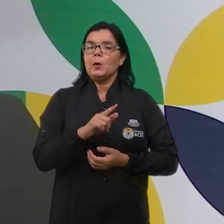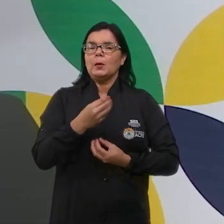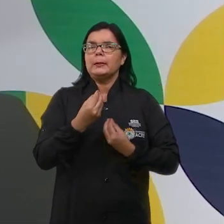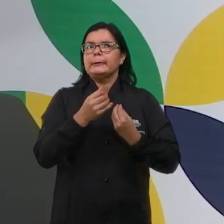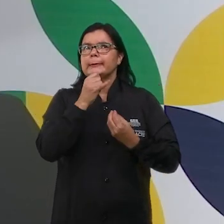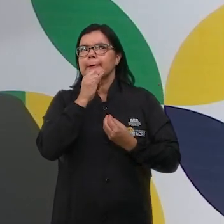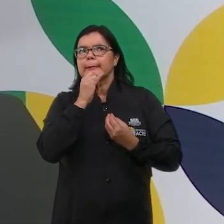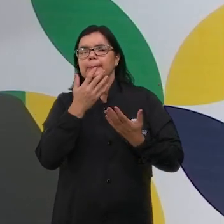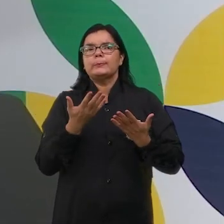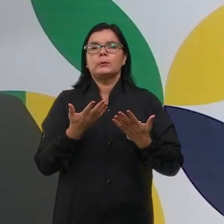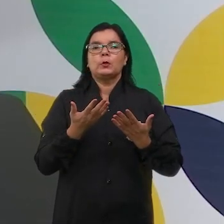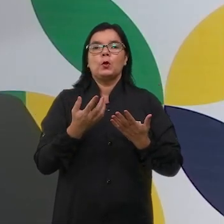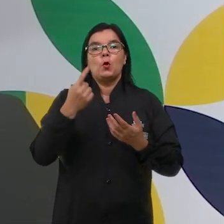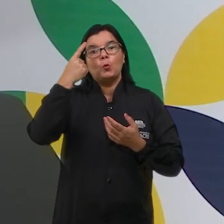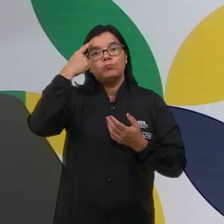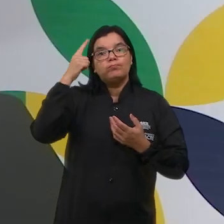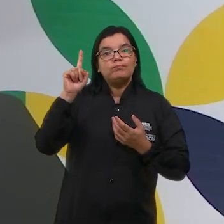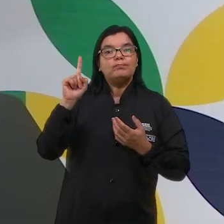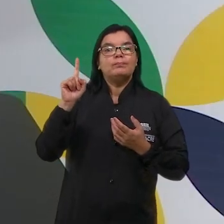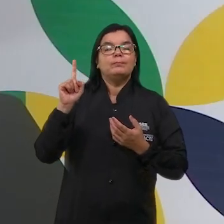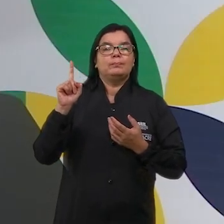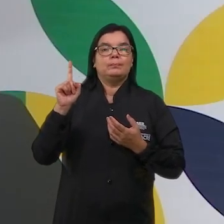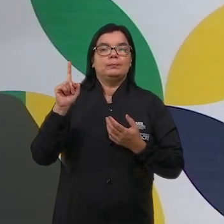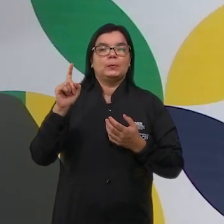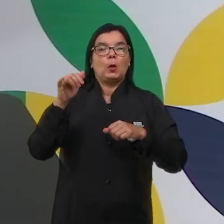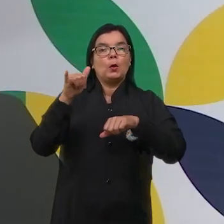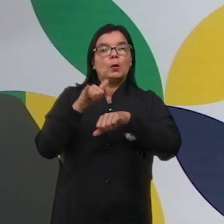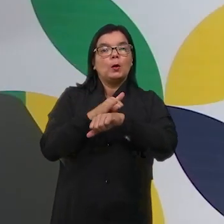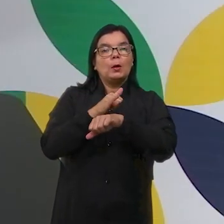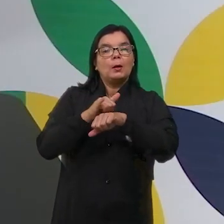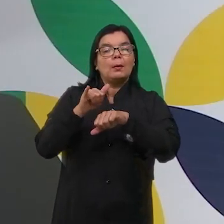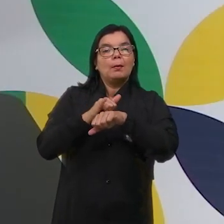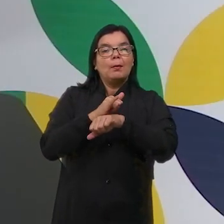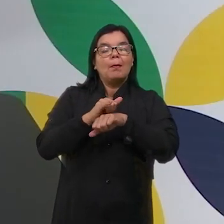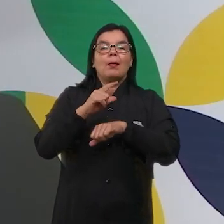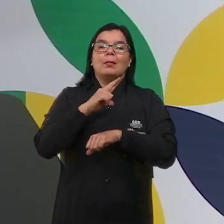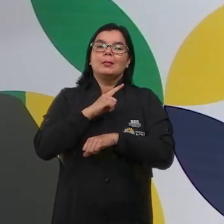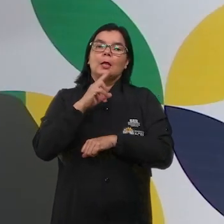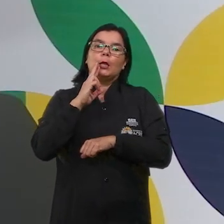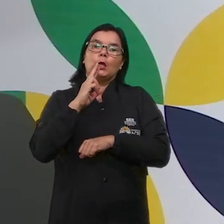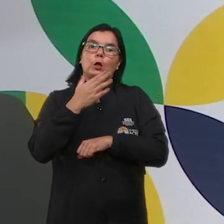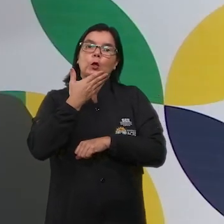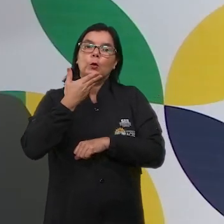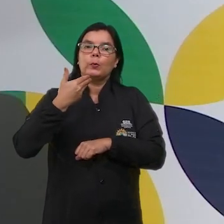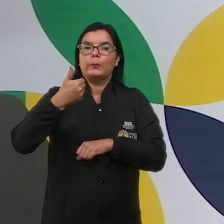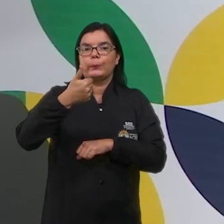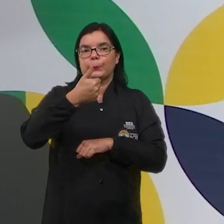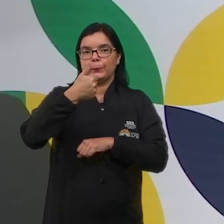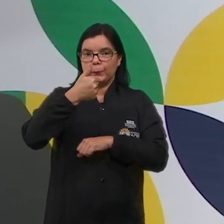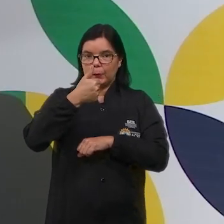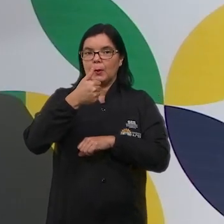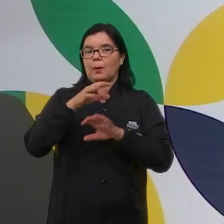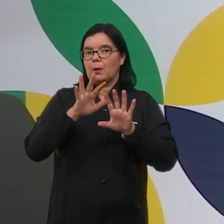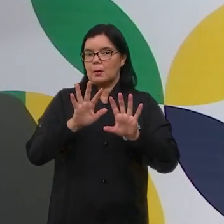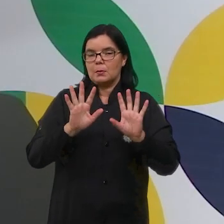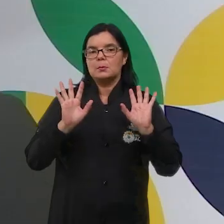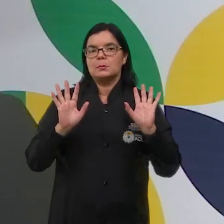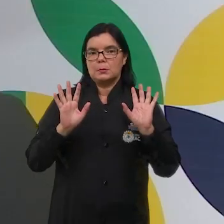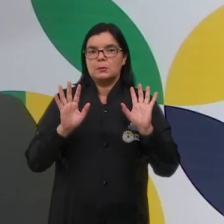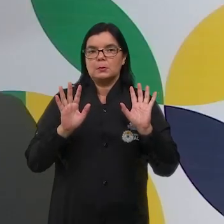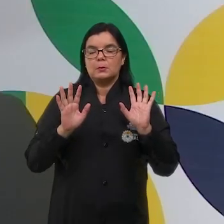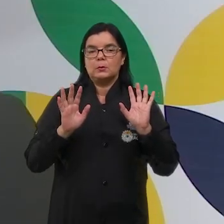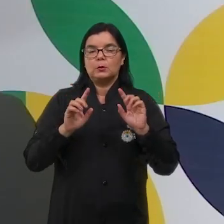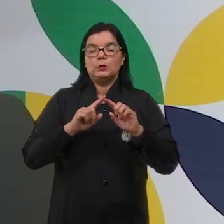você estivesse criando uma estratégia para ter um resultado melhor. Em resumo, é isso. Entendo o